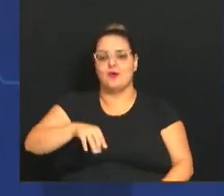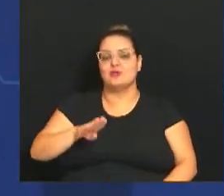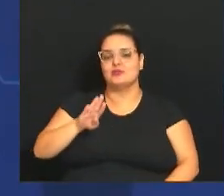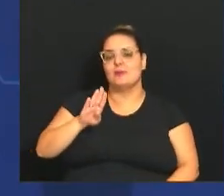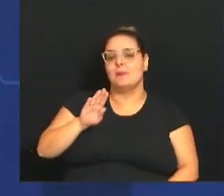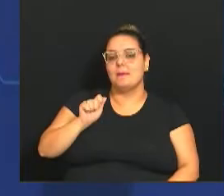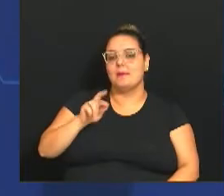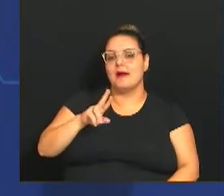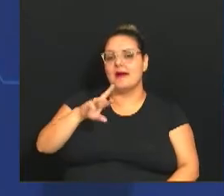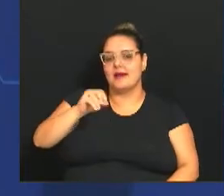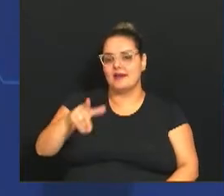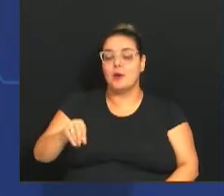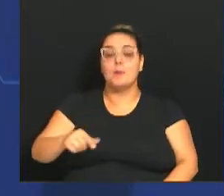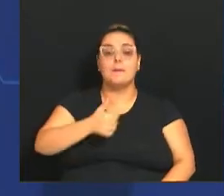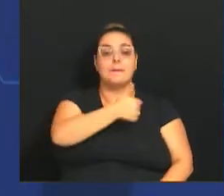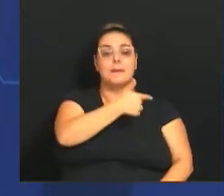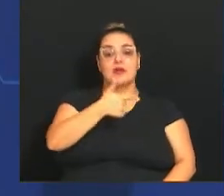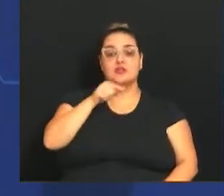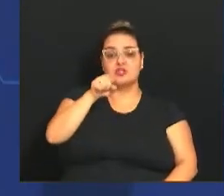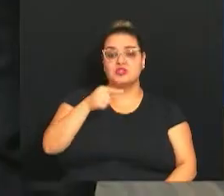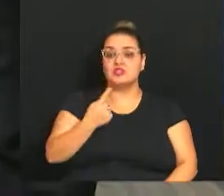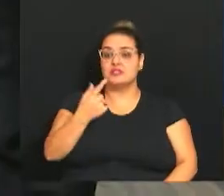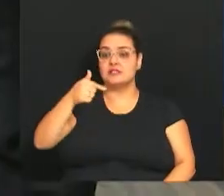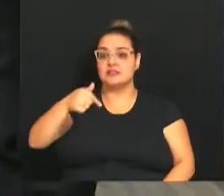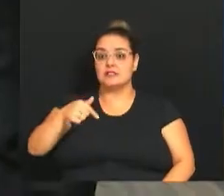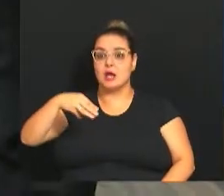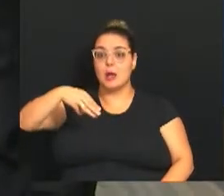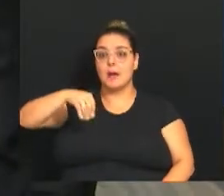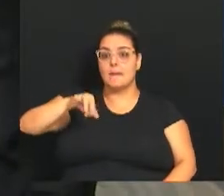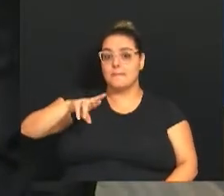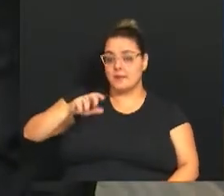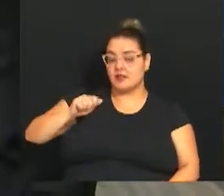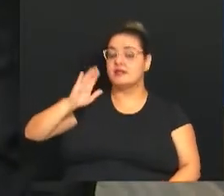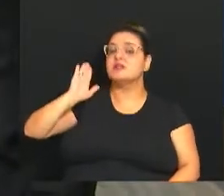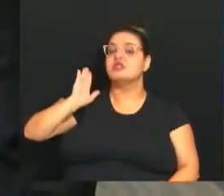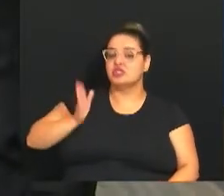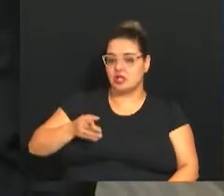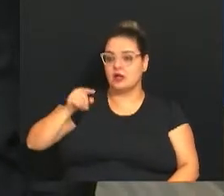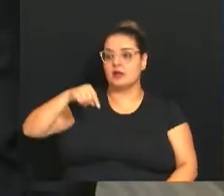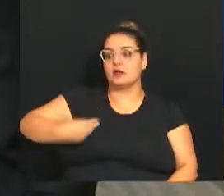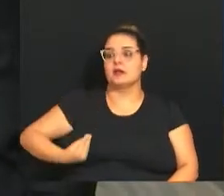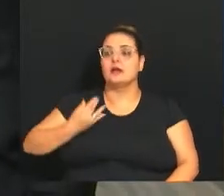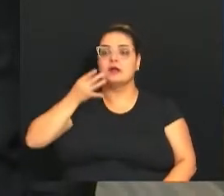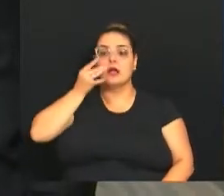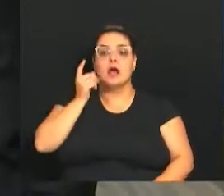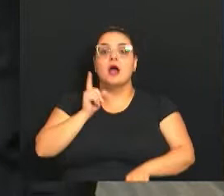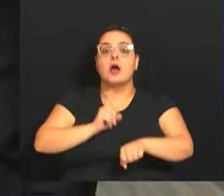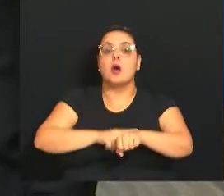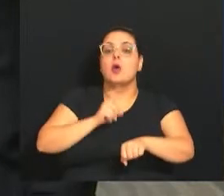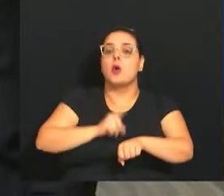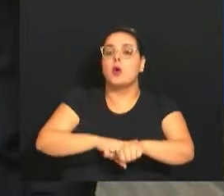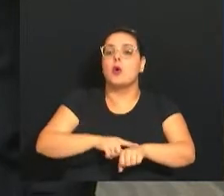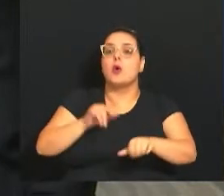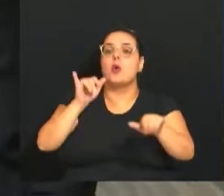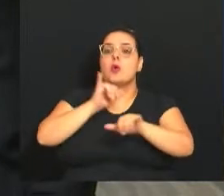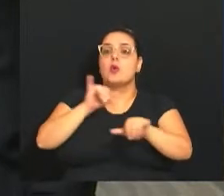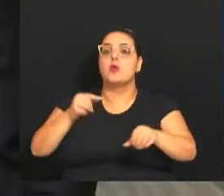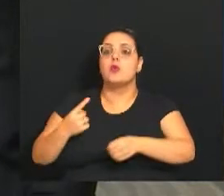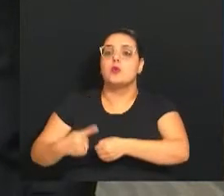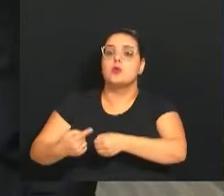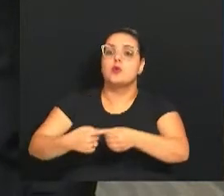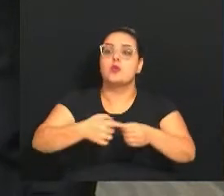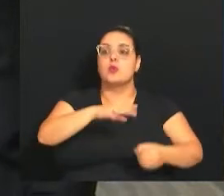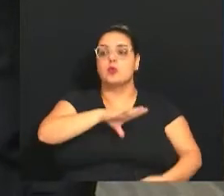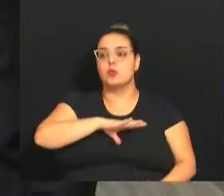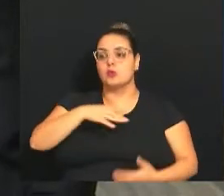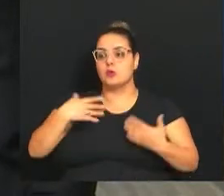Geraldo. 12h17, a Mirna Abreu já está aqui nos nossos estúdios, porque agora é hora das notícias da metrópole de Campinas. Então, Mirna,